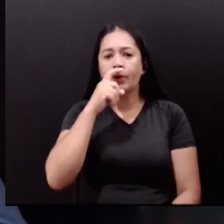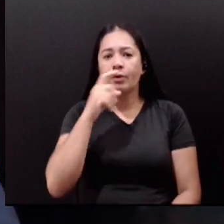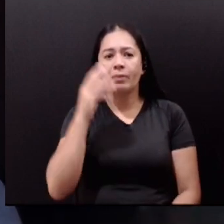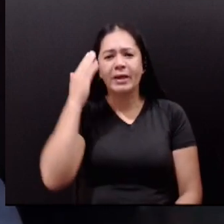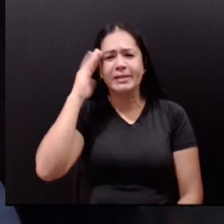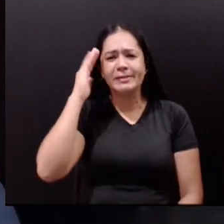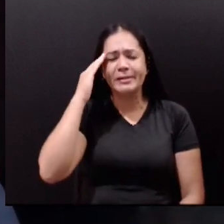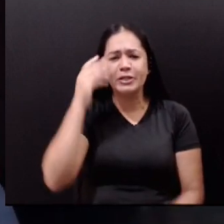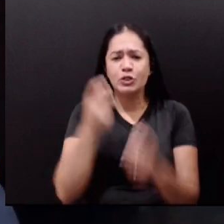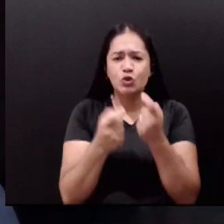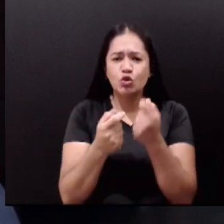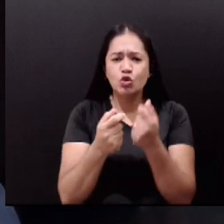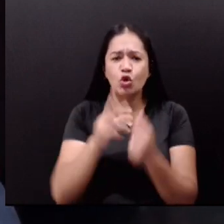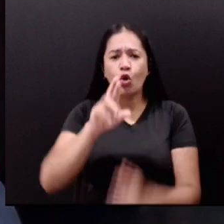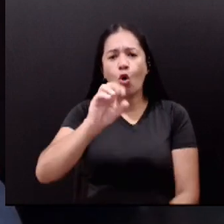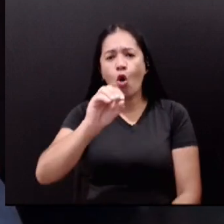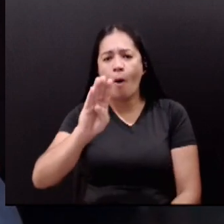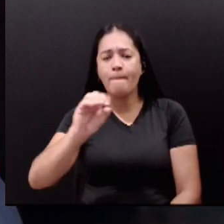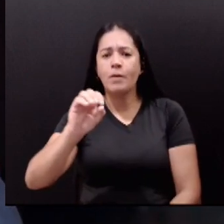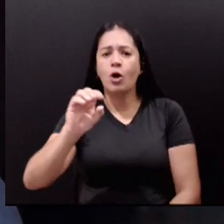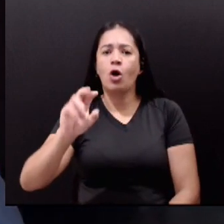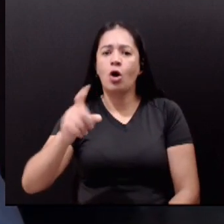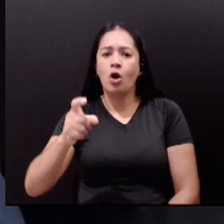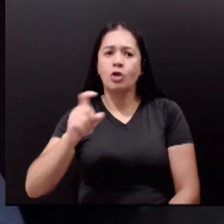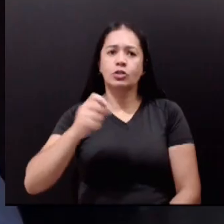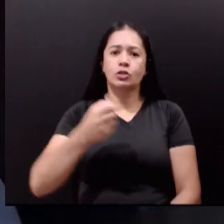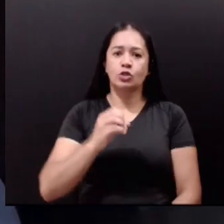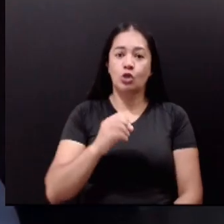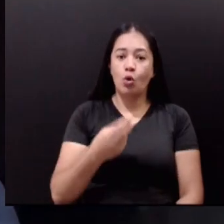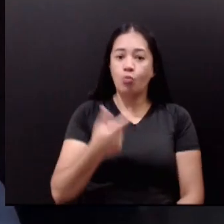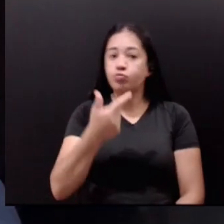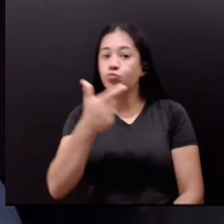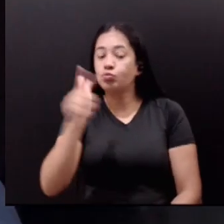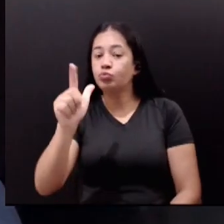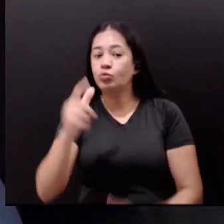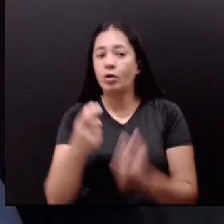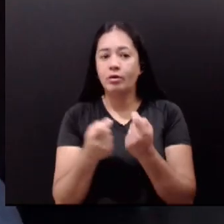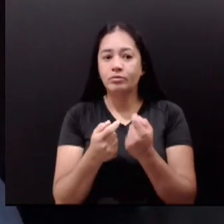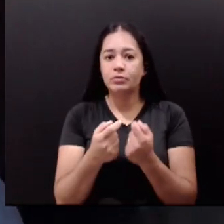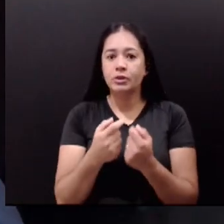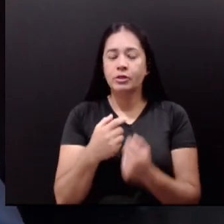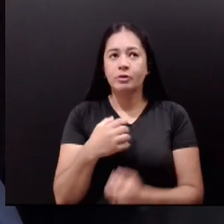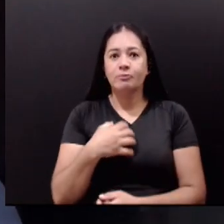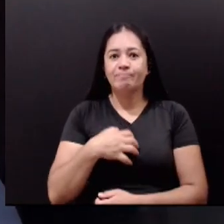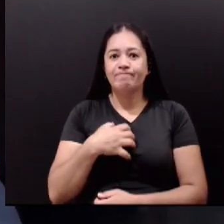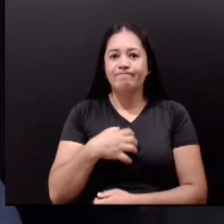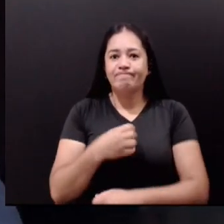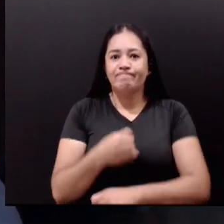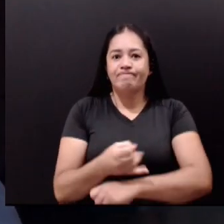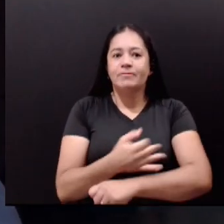ou tantos outros que tem por aí? Mexeu bastante comigo, eu tenho